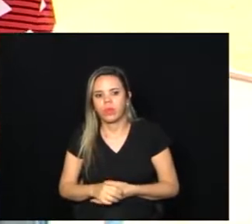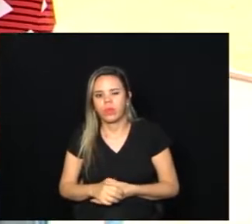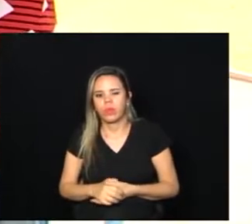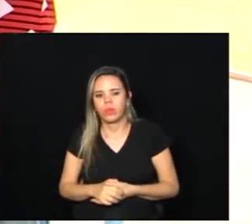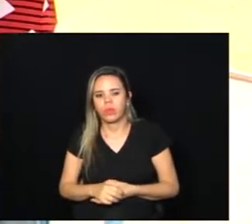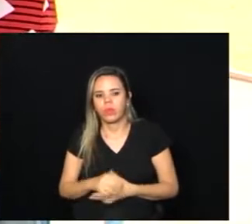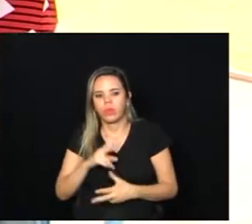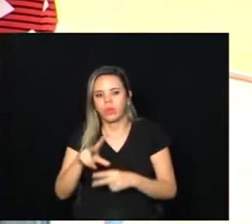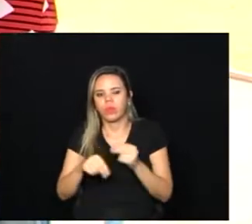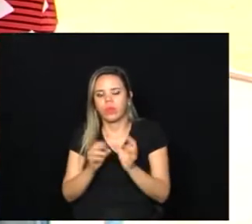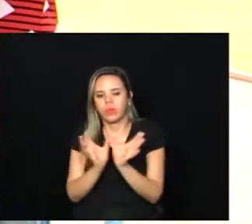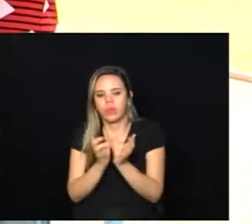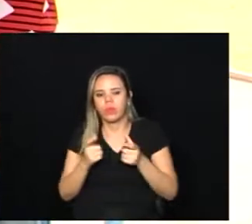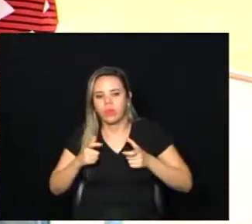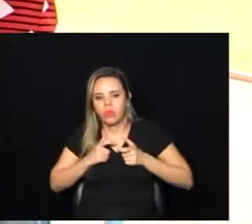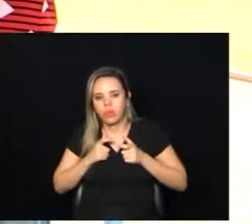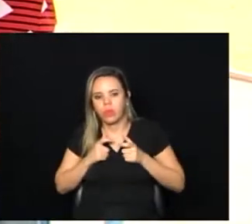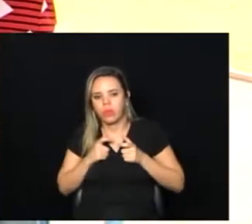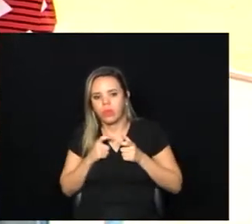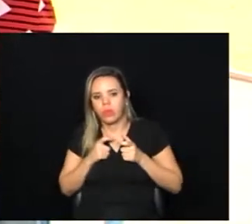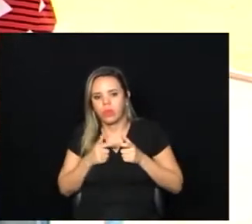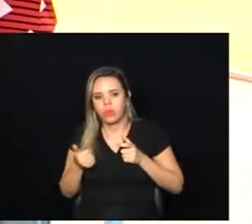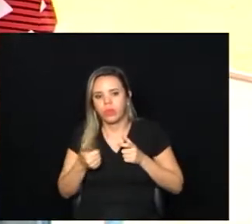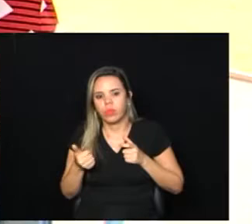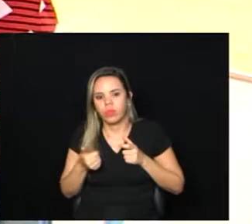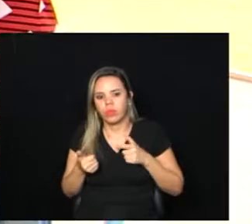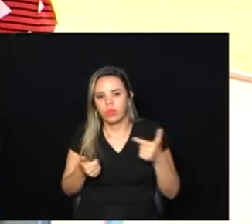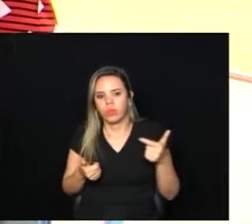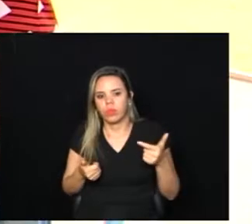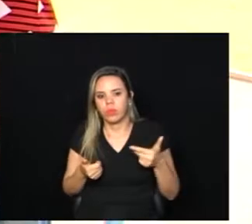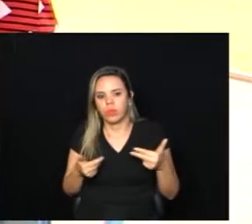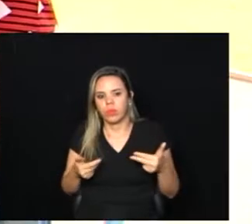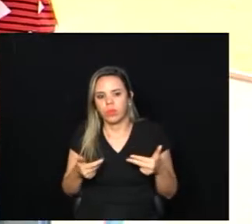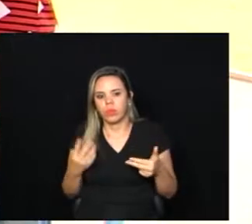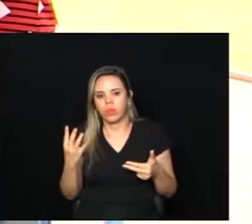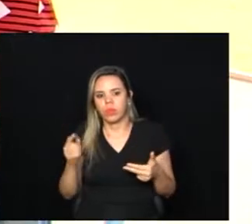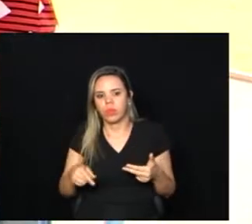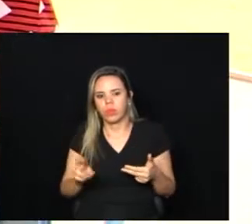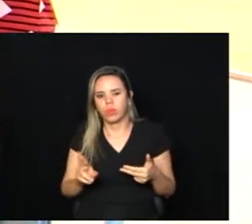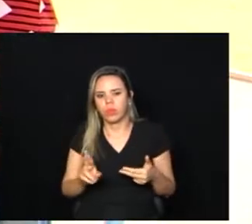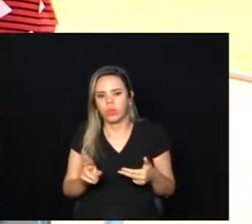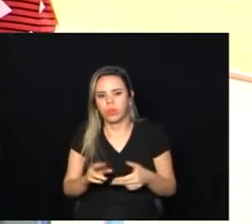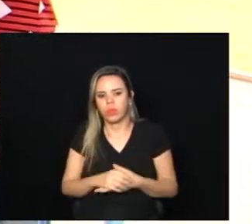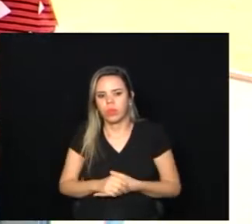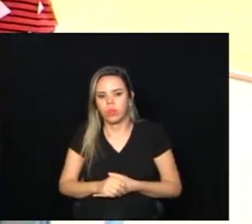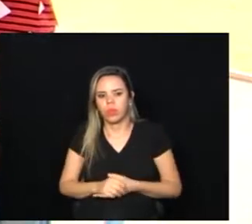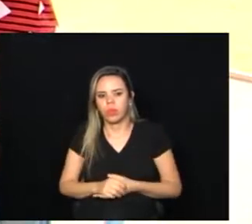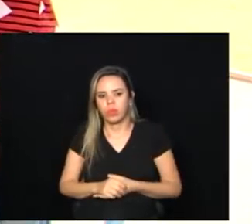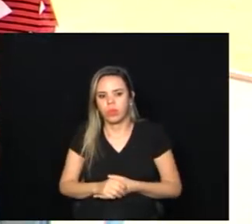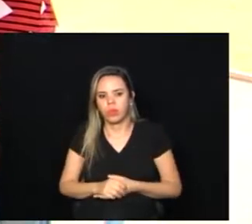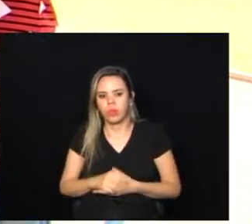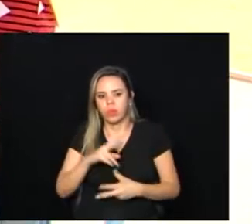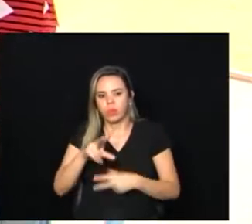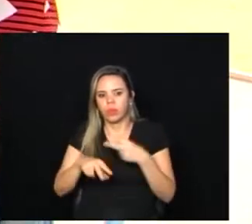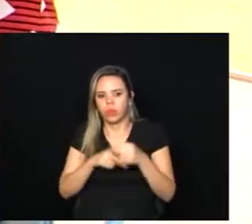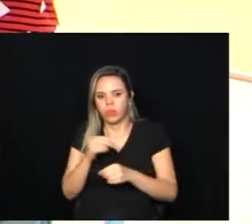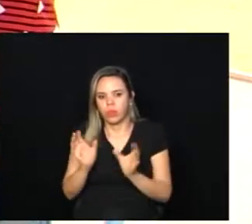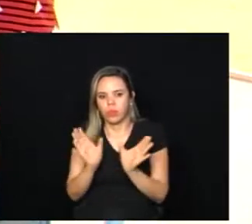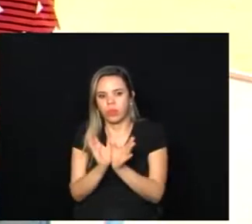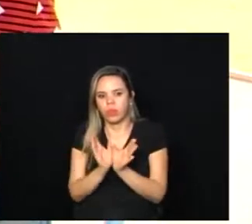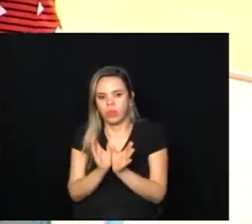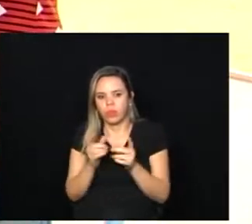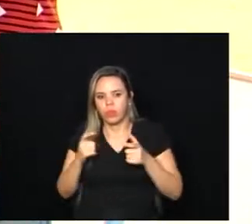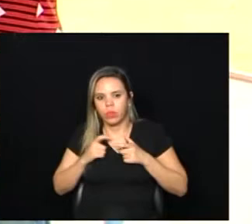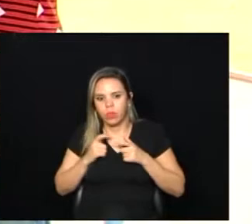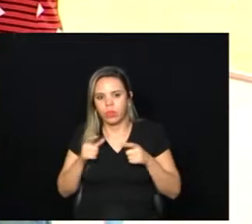e troféu e medalha, tá? Para o primeiro lugar. Segundo lugar, R$4.000 e a premiação de troféu e medalha também